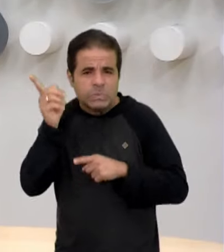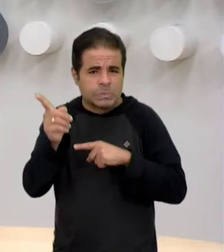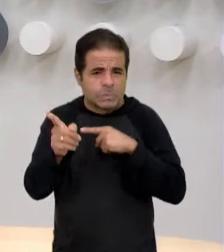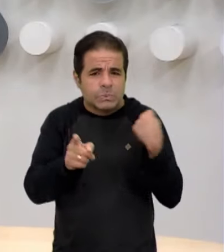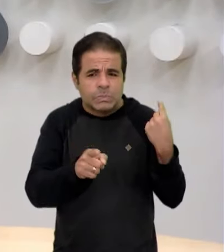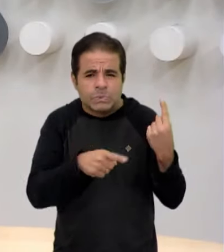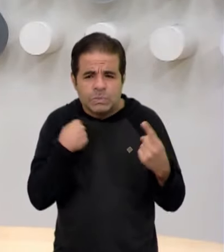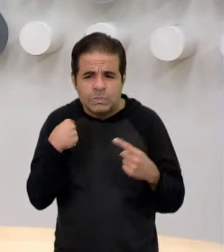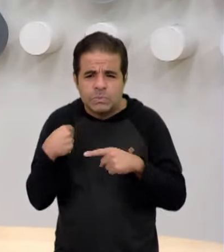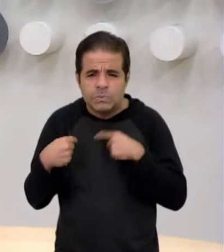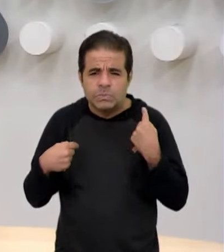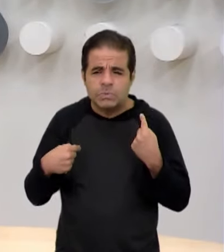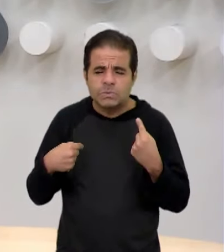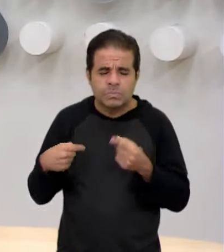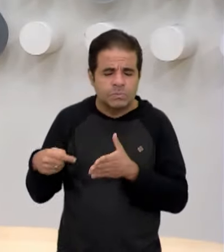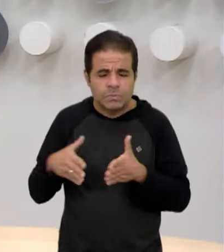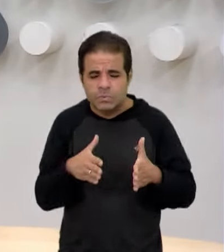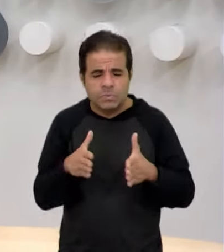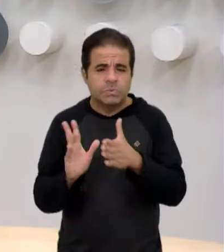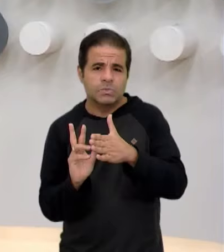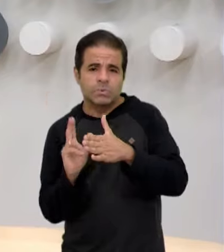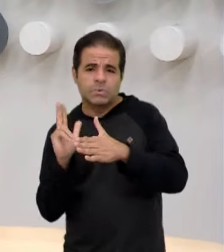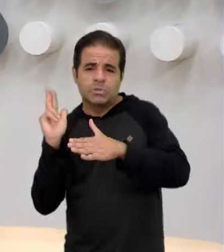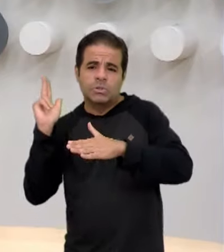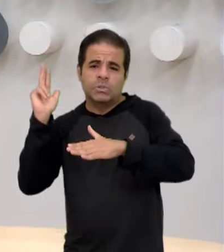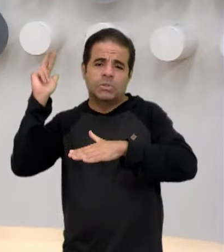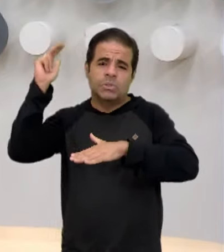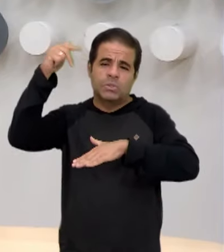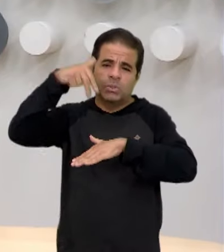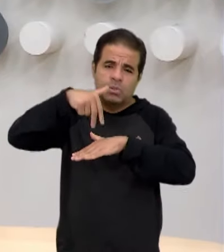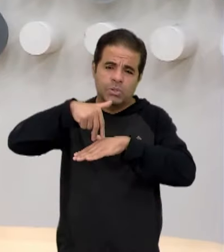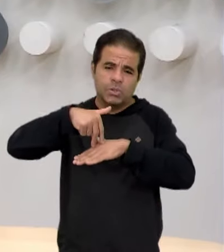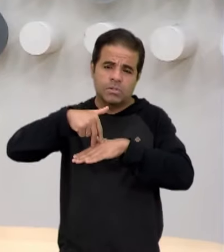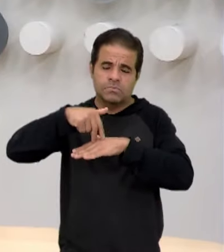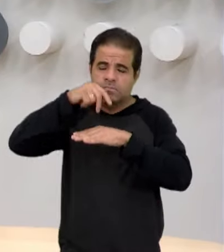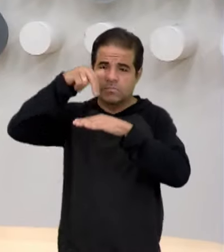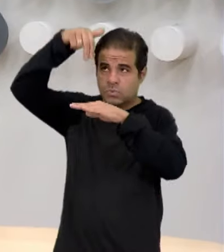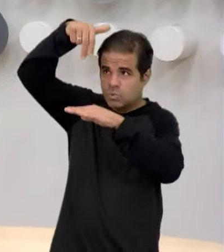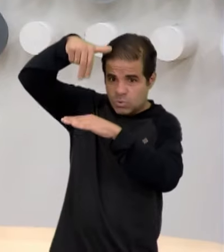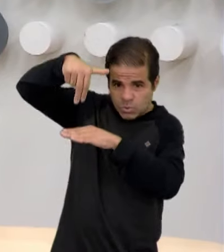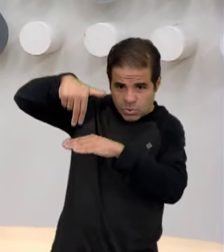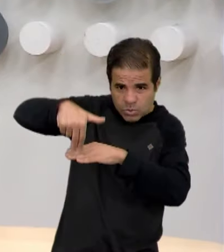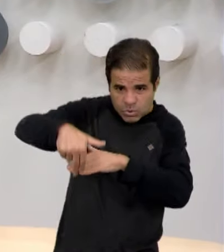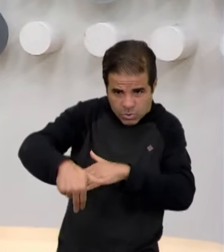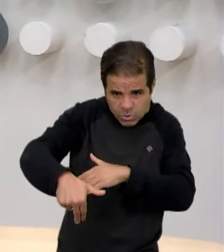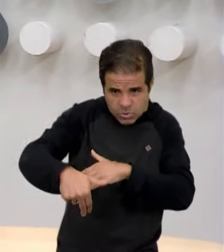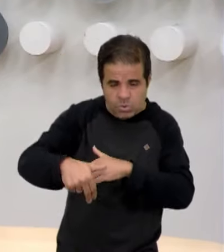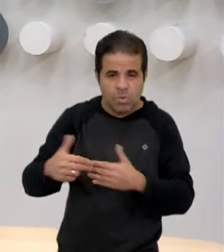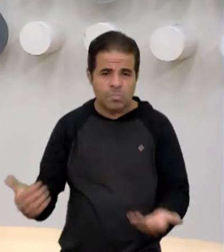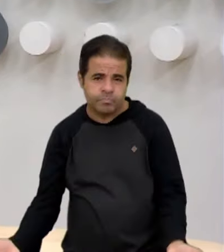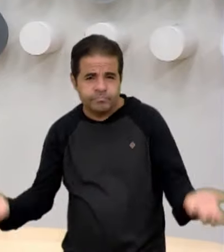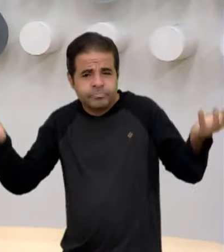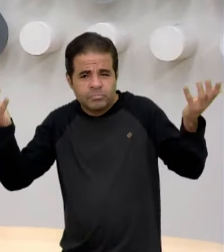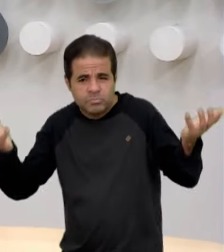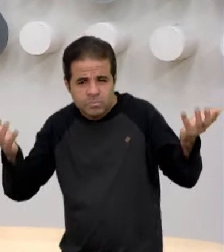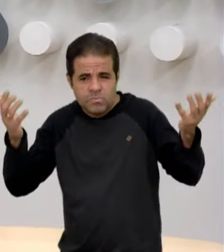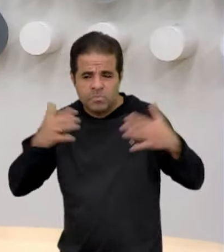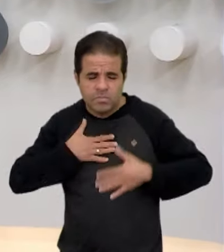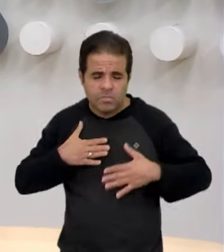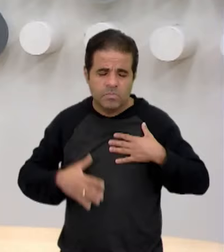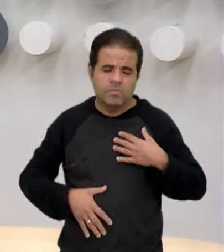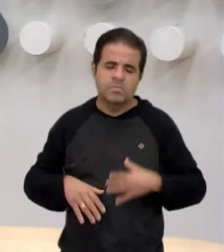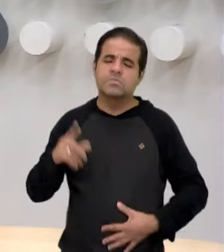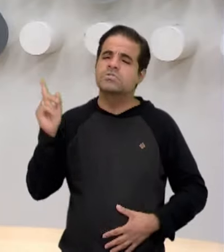trajetória. E se subir é muito difícil, descer, e ainda mais com o corpo de uma pessoa, também é muito complicado.